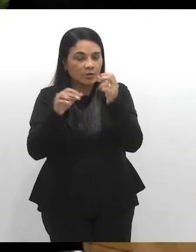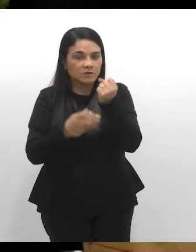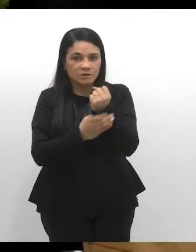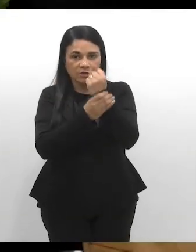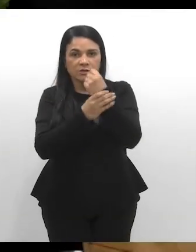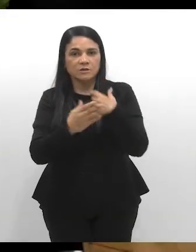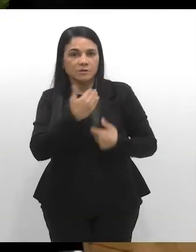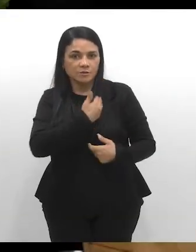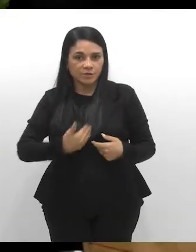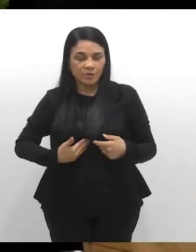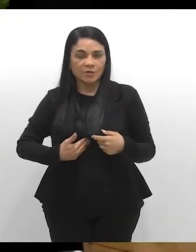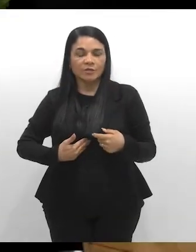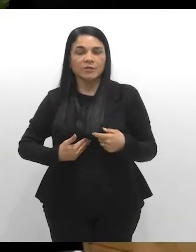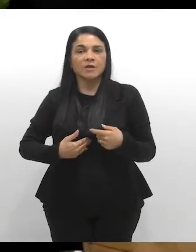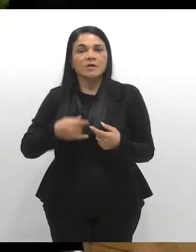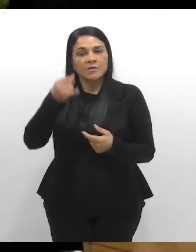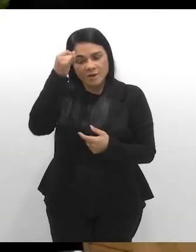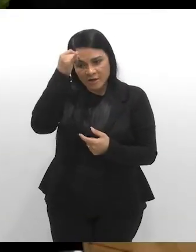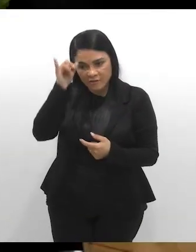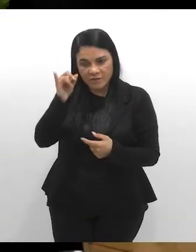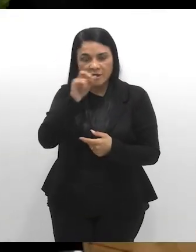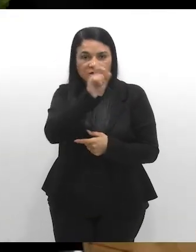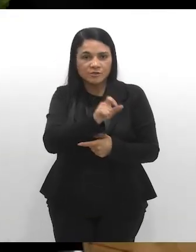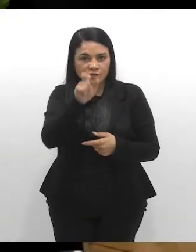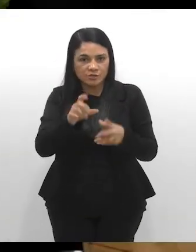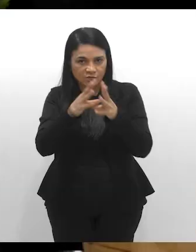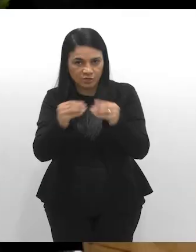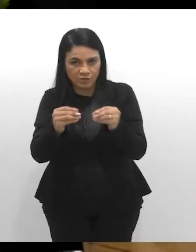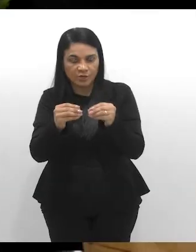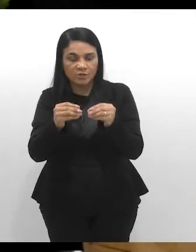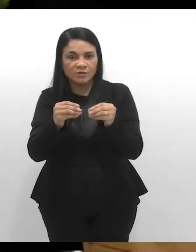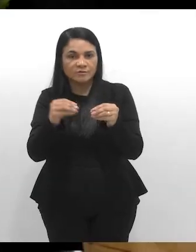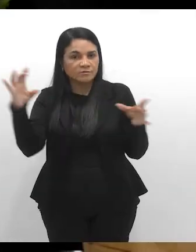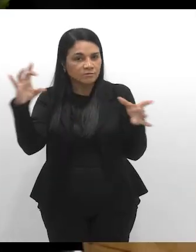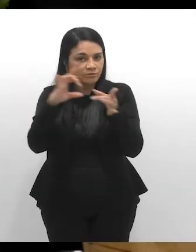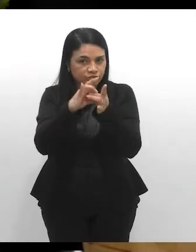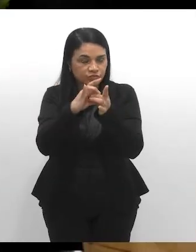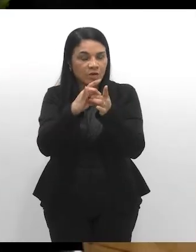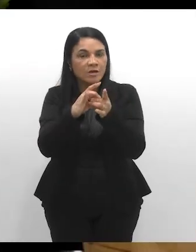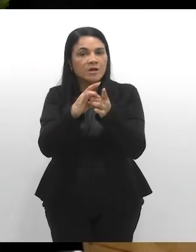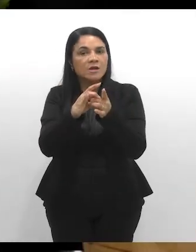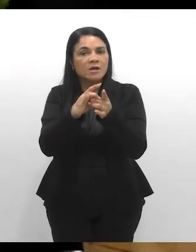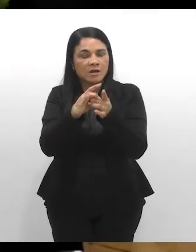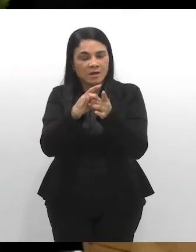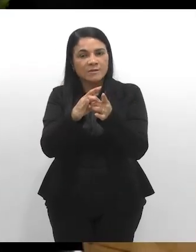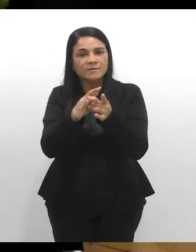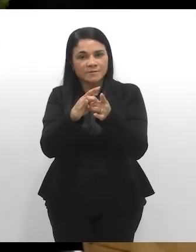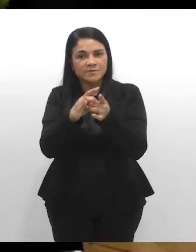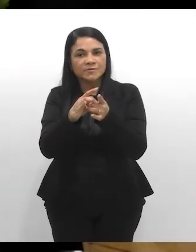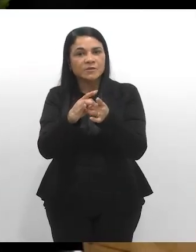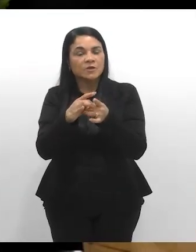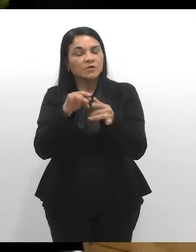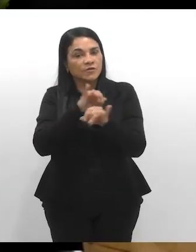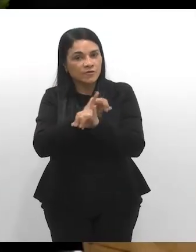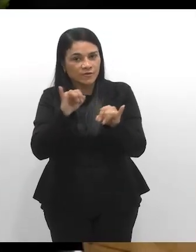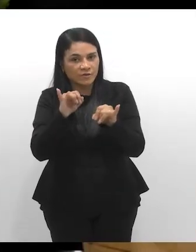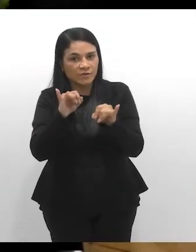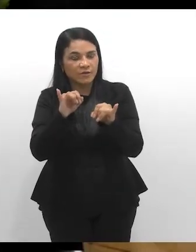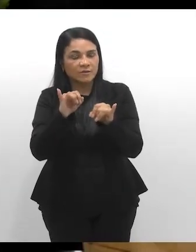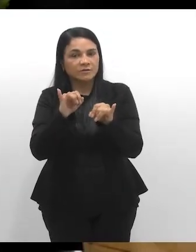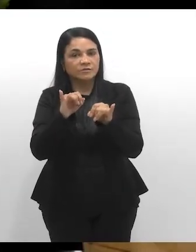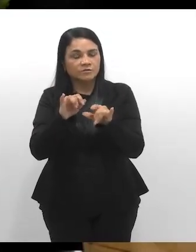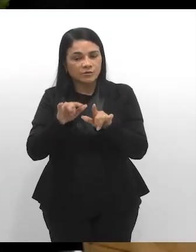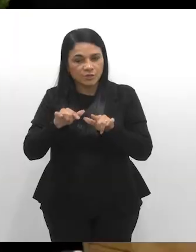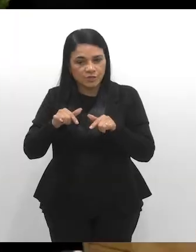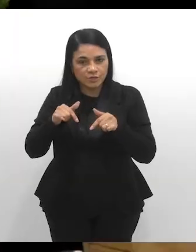a segurança pública, a prevenção do desaparecimento forçado, também tem essa multidimensionalidade, né? Quando a